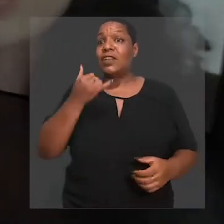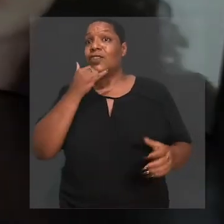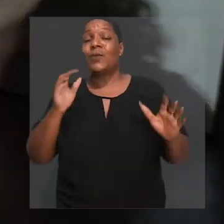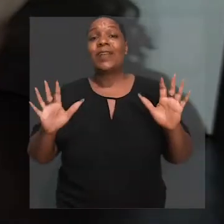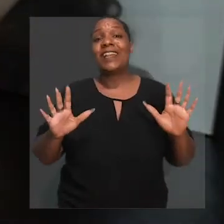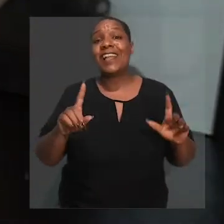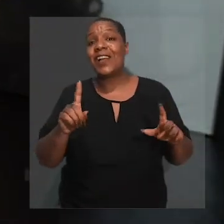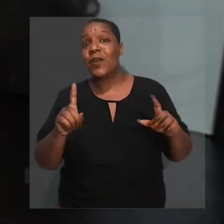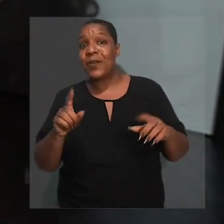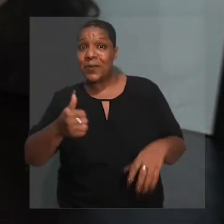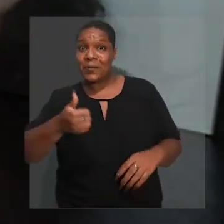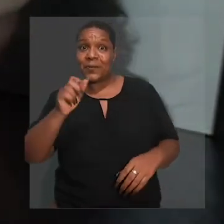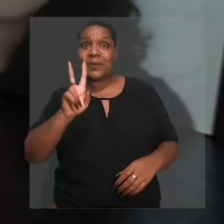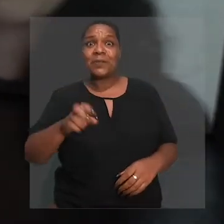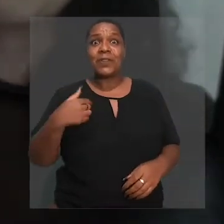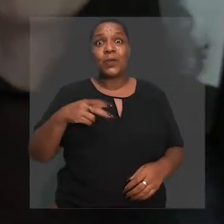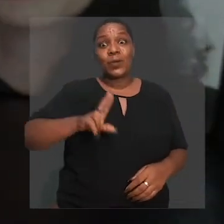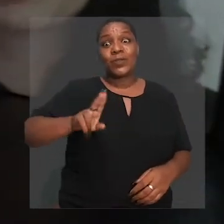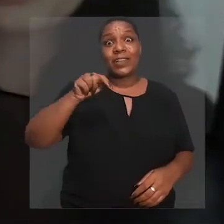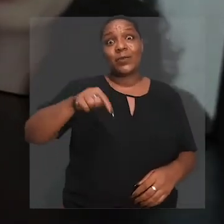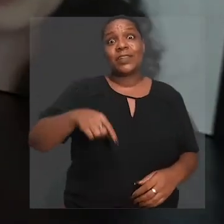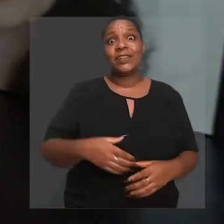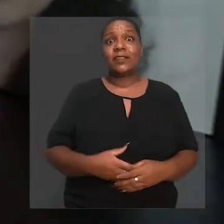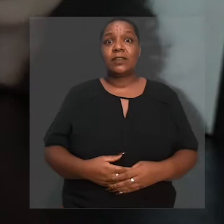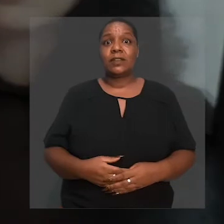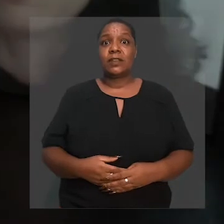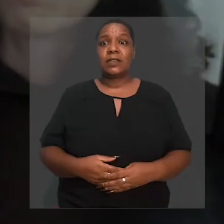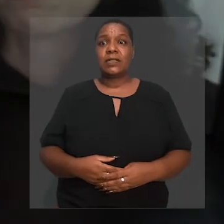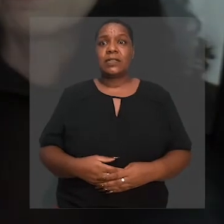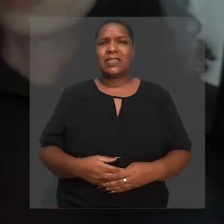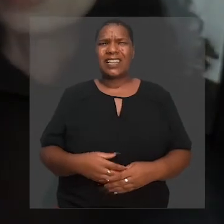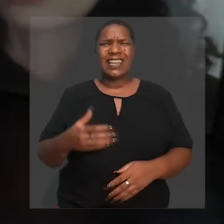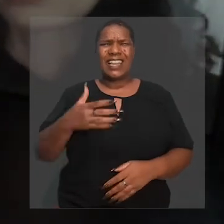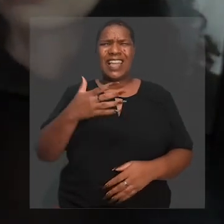Desculpa a invasão. É a primeira vez que eu tô usando isso.